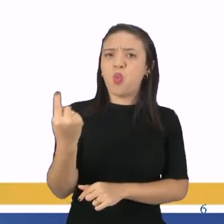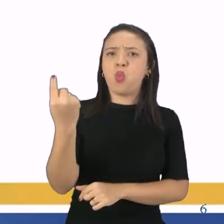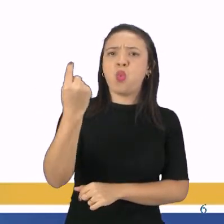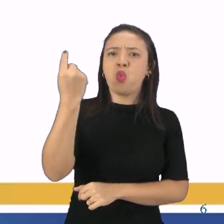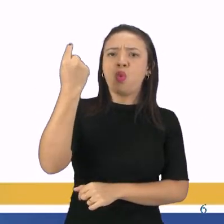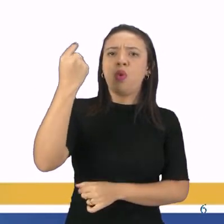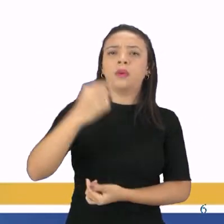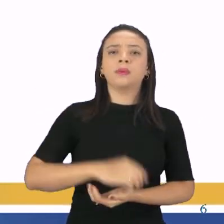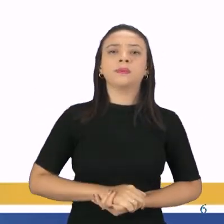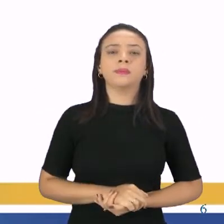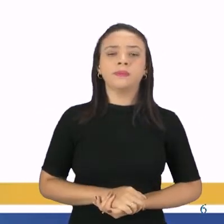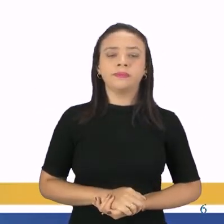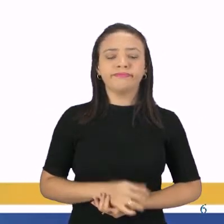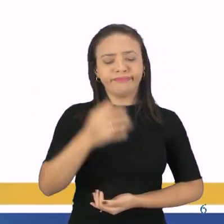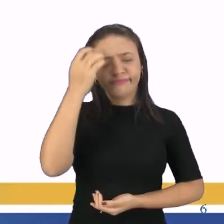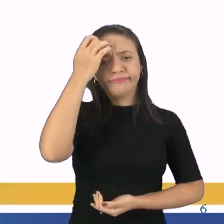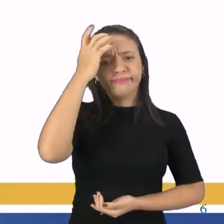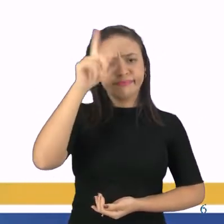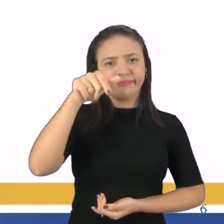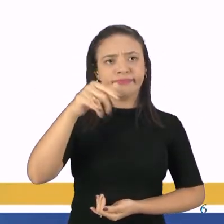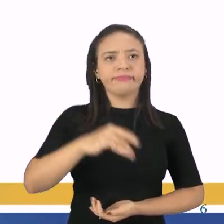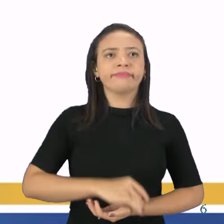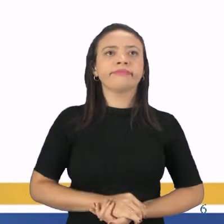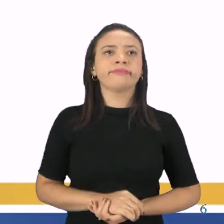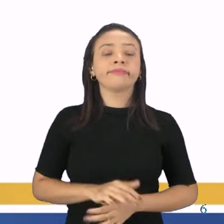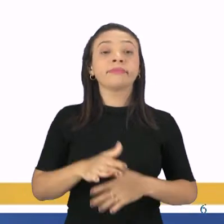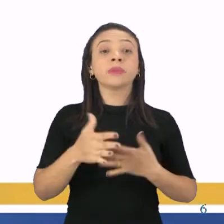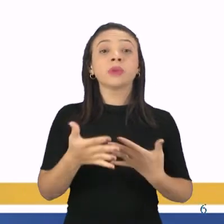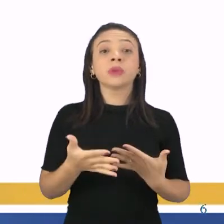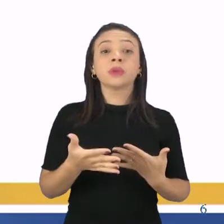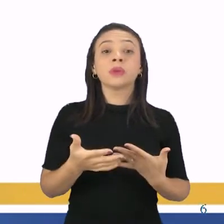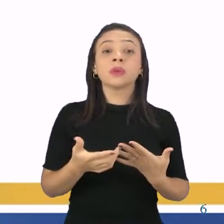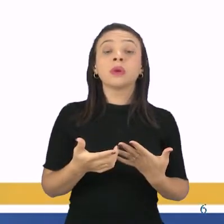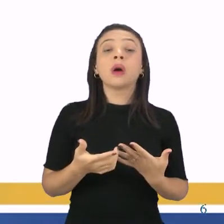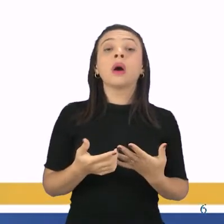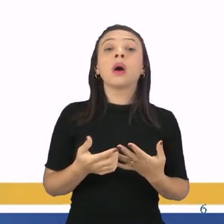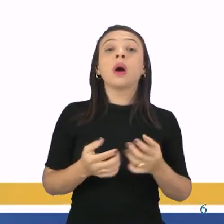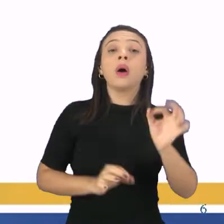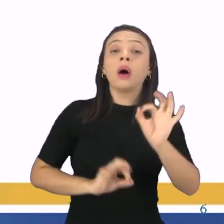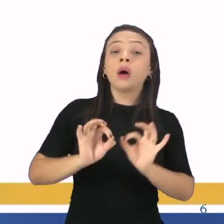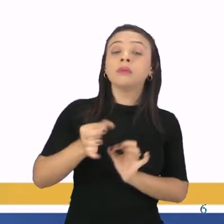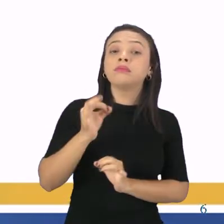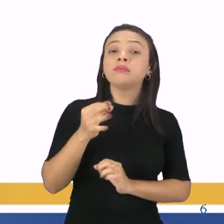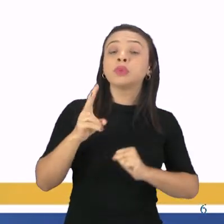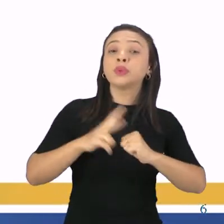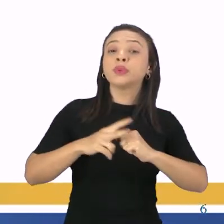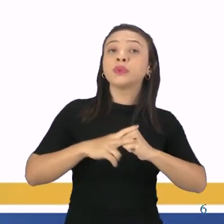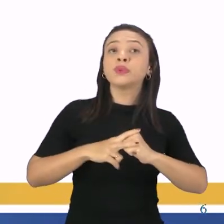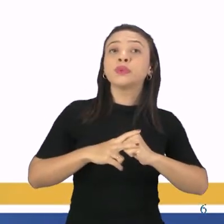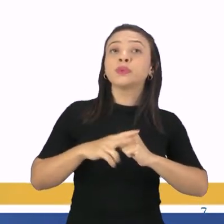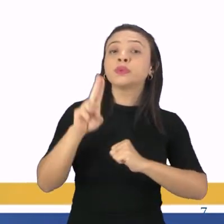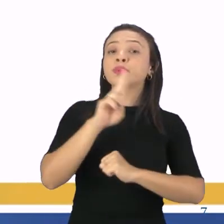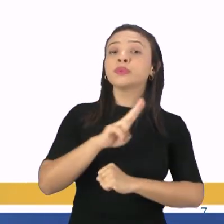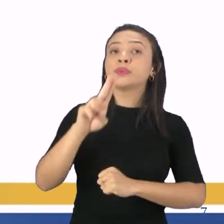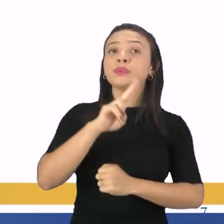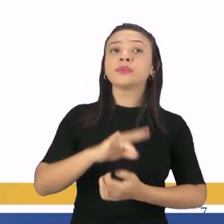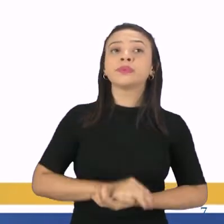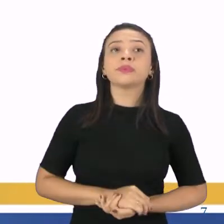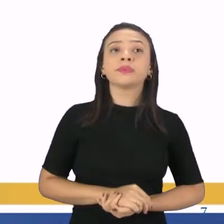Você, alto. Tá fácil, né, pessoal? Então, qual é a conjugação correta do verbo to be que eu vou usar nessas frases? Vamos ver a